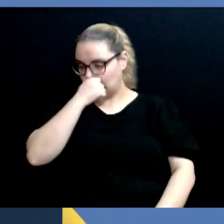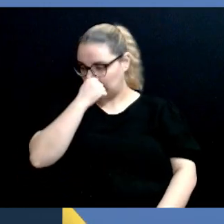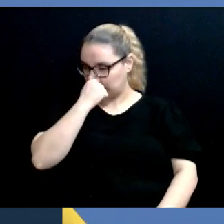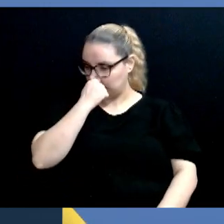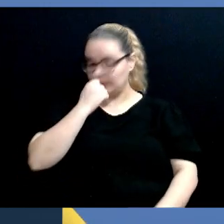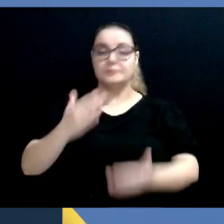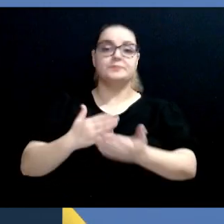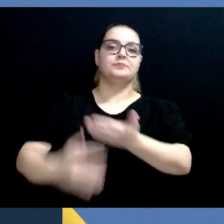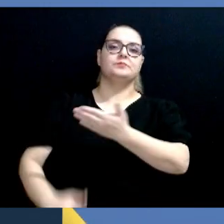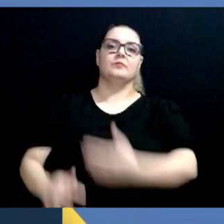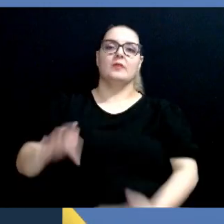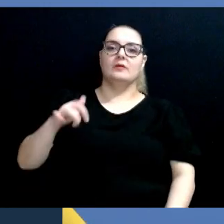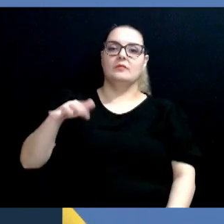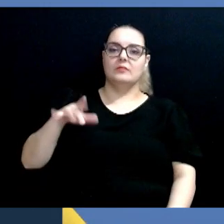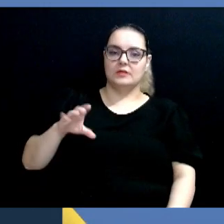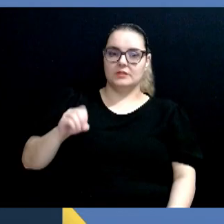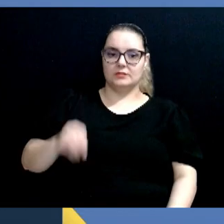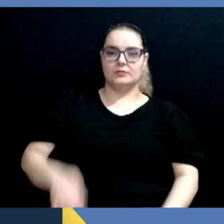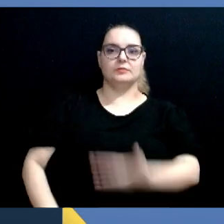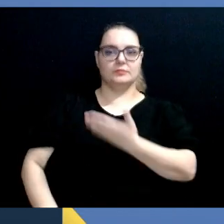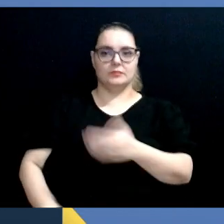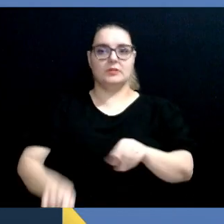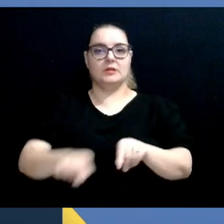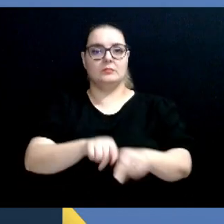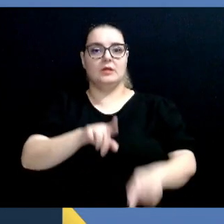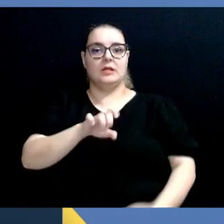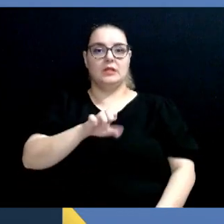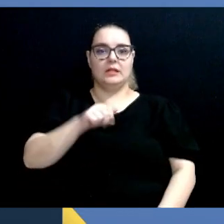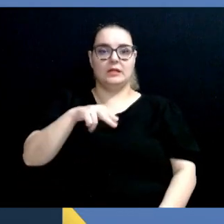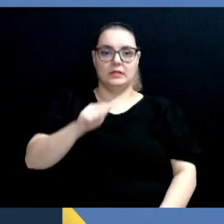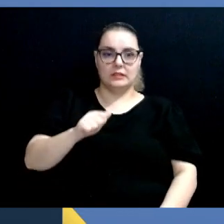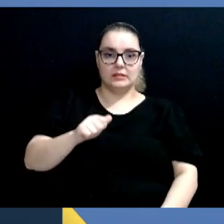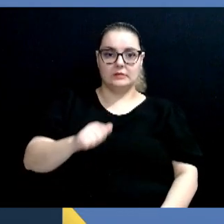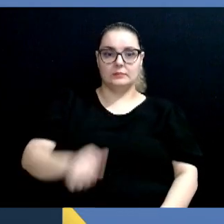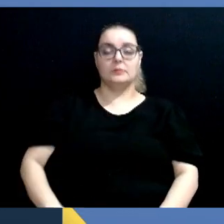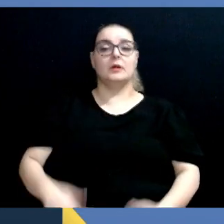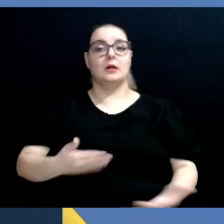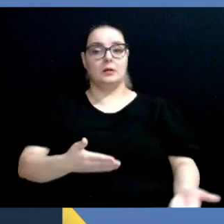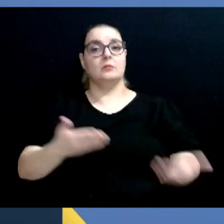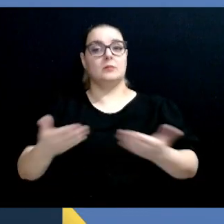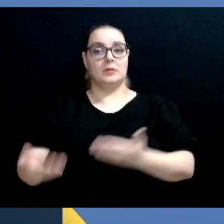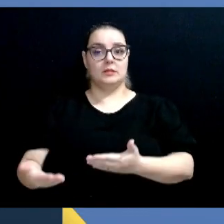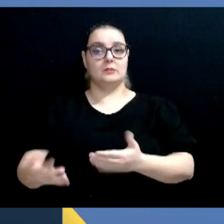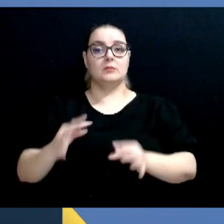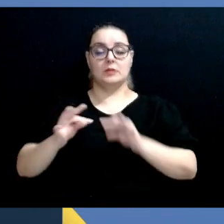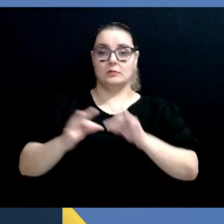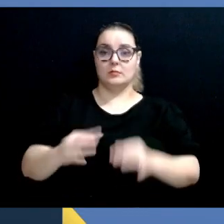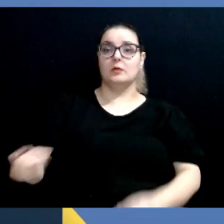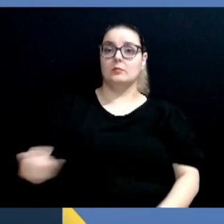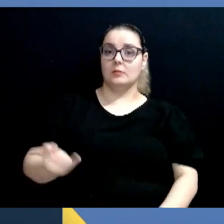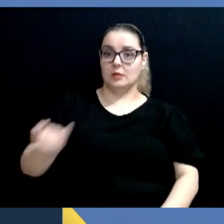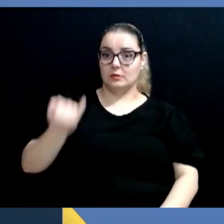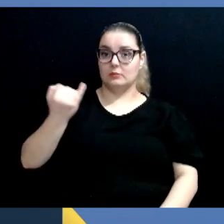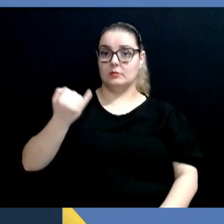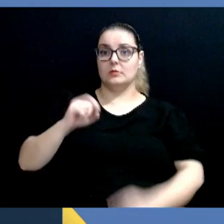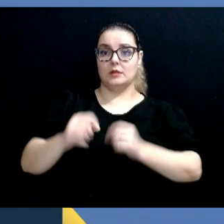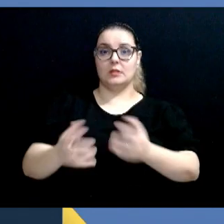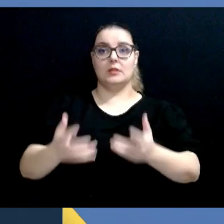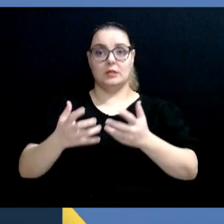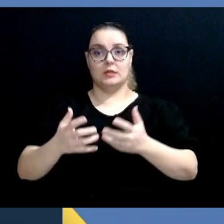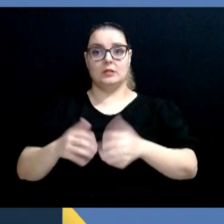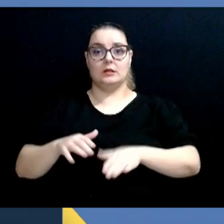a inovação organizacional e social como resultado. Neste livro, Fernando Cardoso de Souza